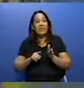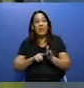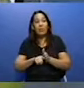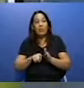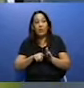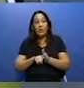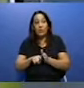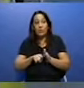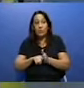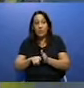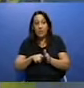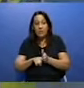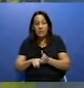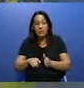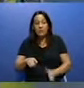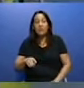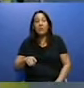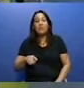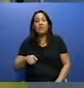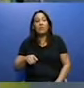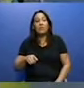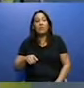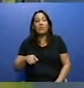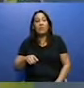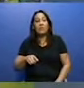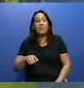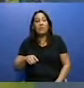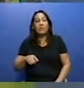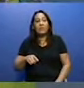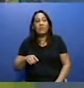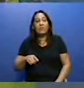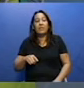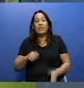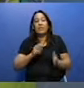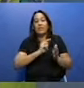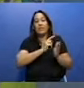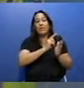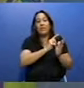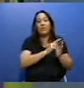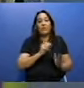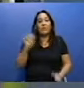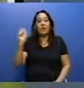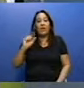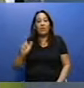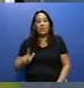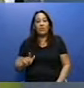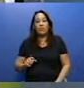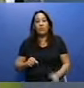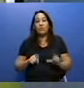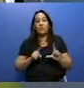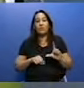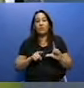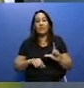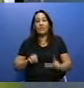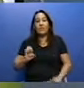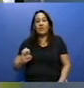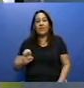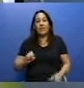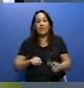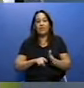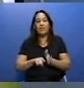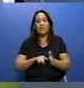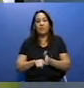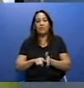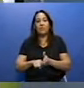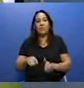que a 17ª é a figura azul. E na letra E, tá perguntando a